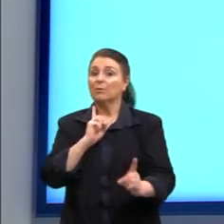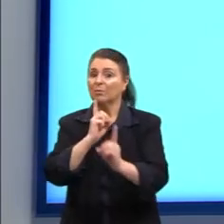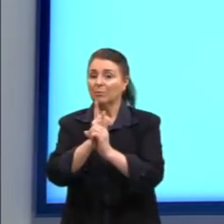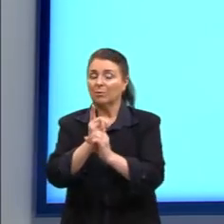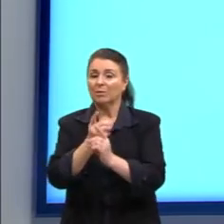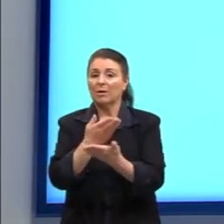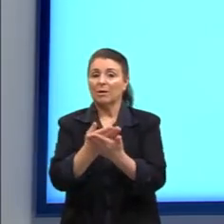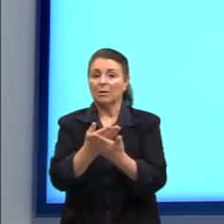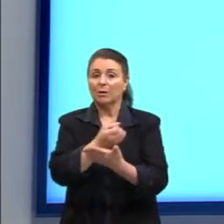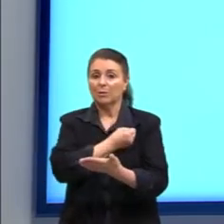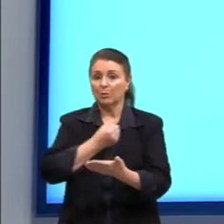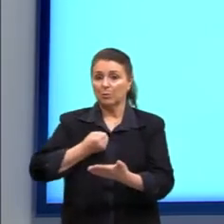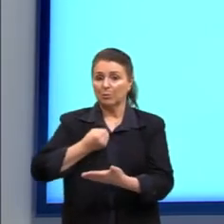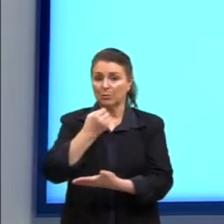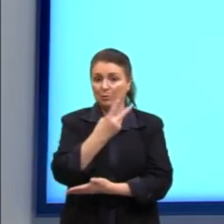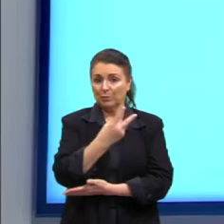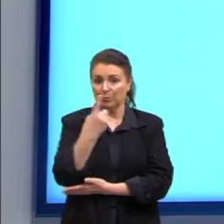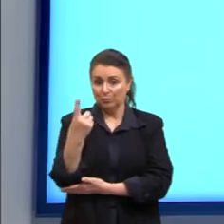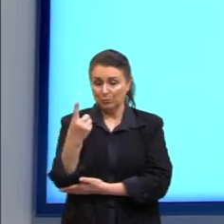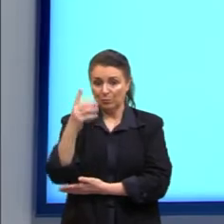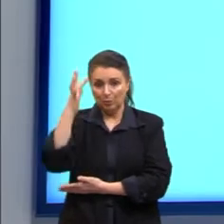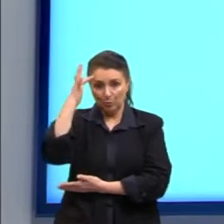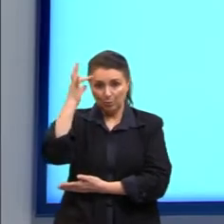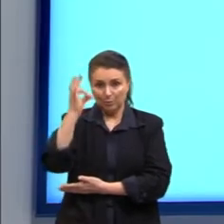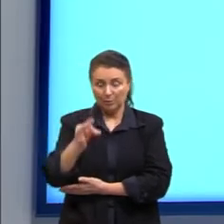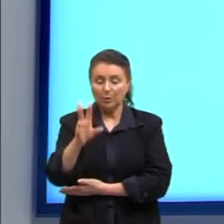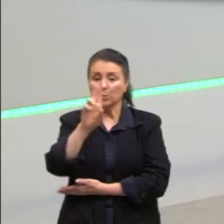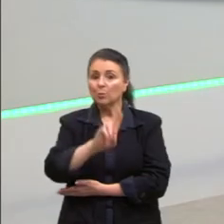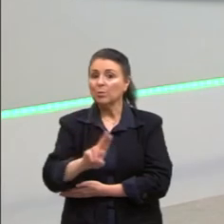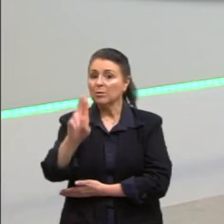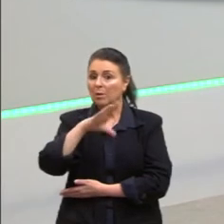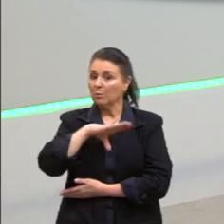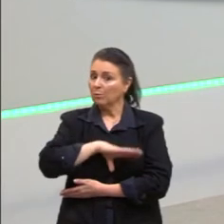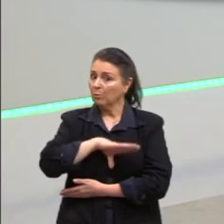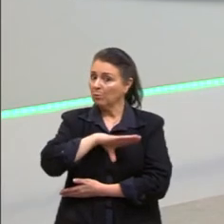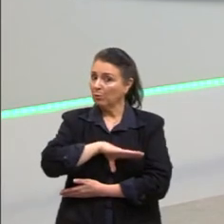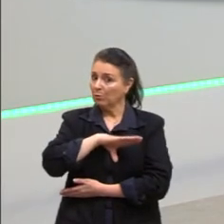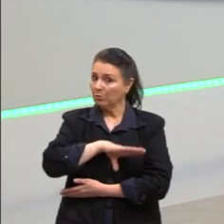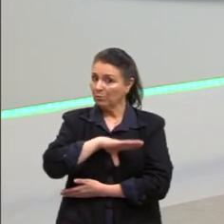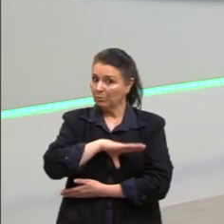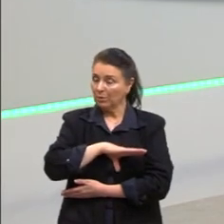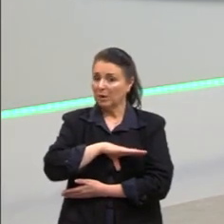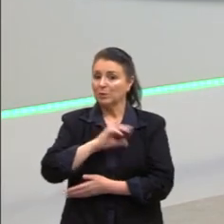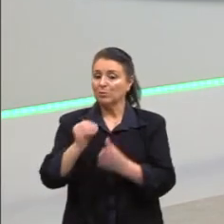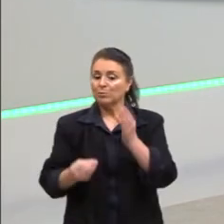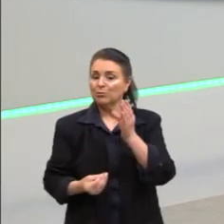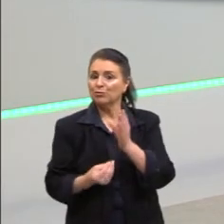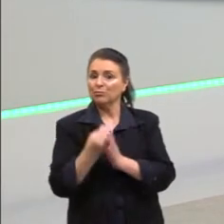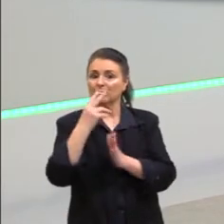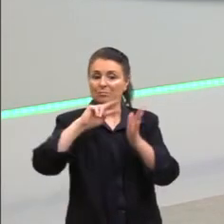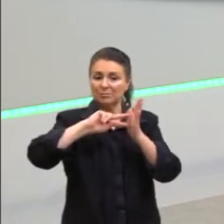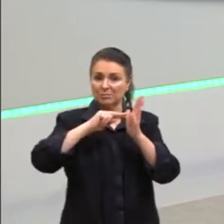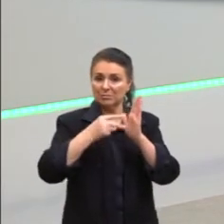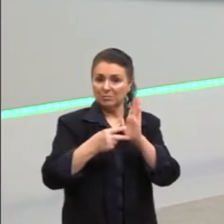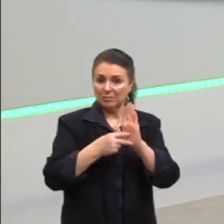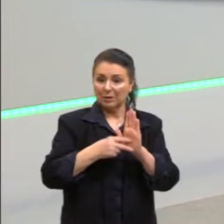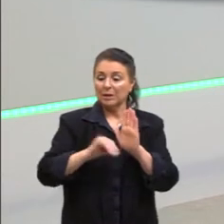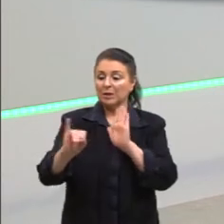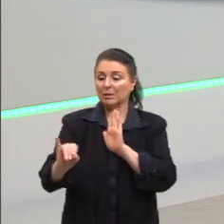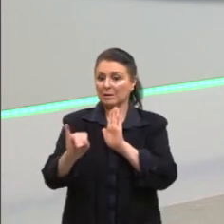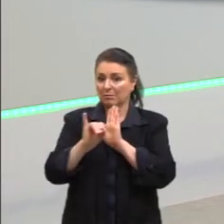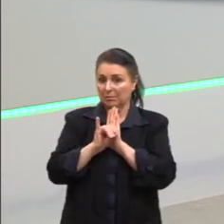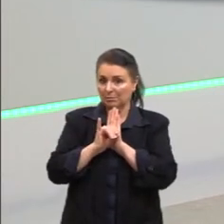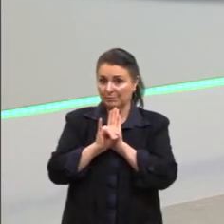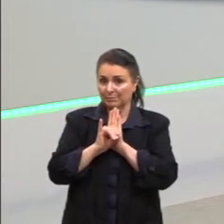21. Compreender e usar a língua portuguesa como geradora de significação e de